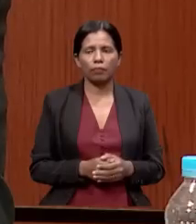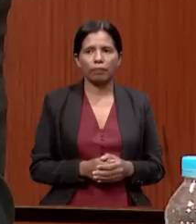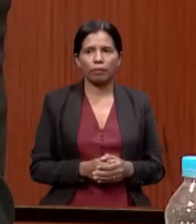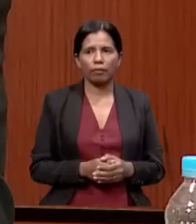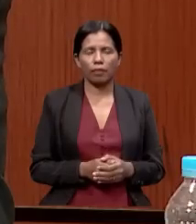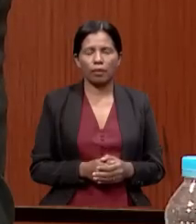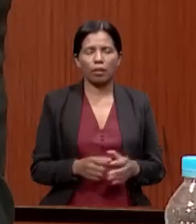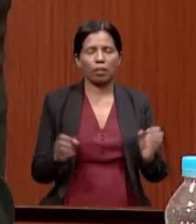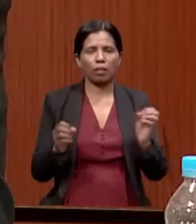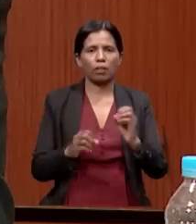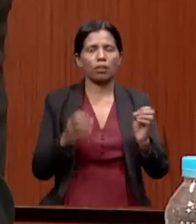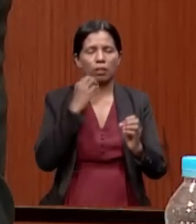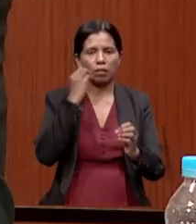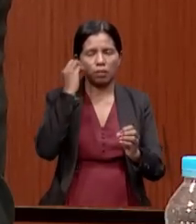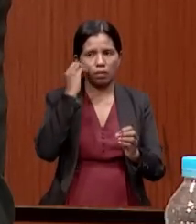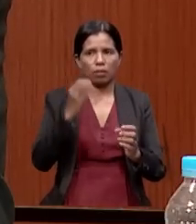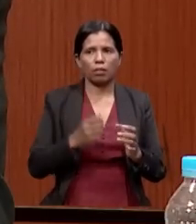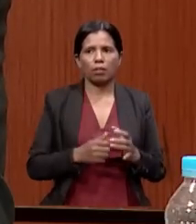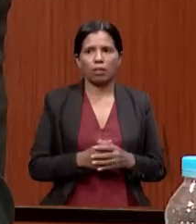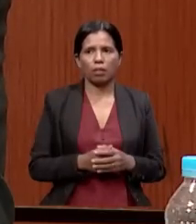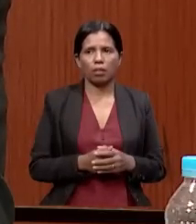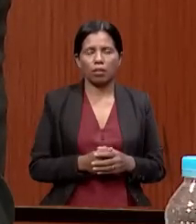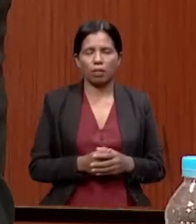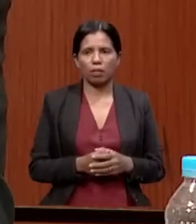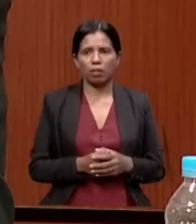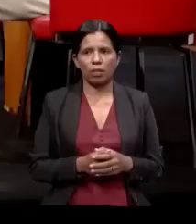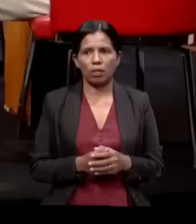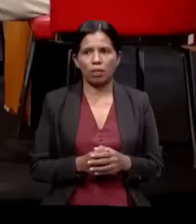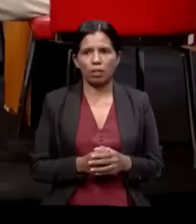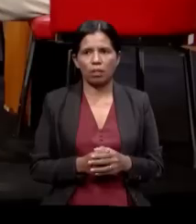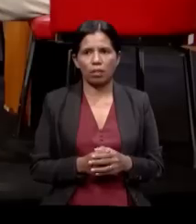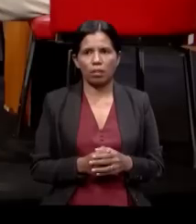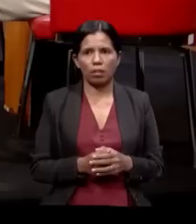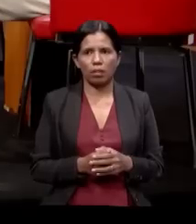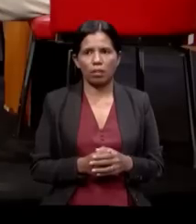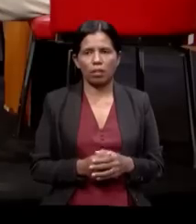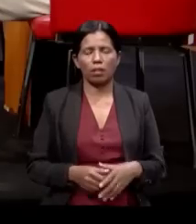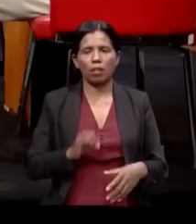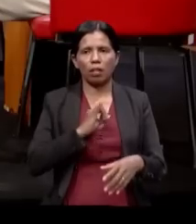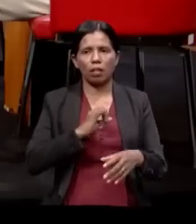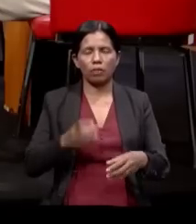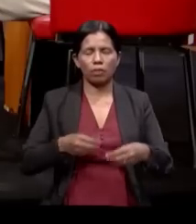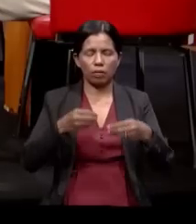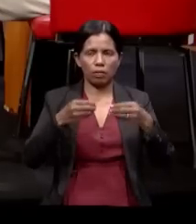residência ou domiciliar? Hau fora na teoria ou ne.